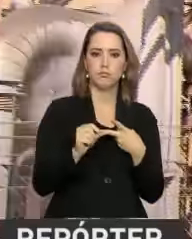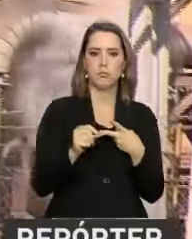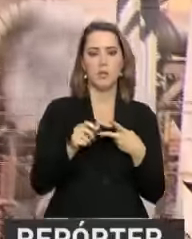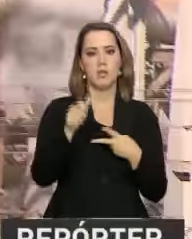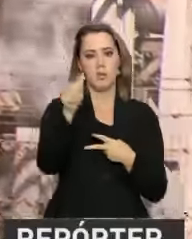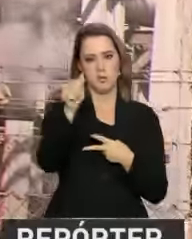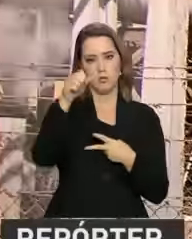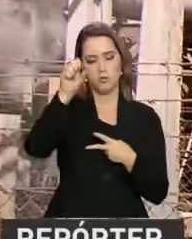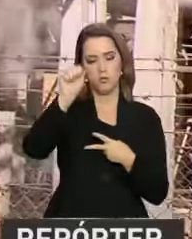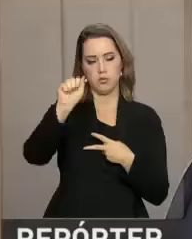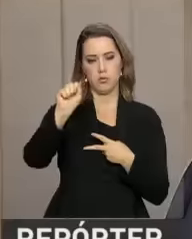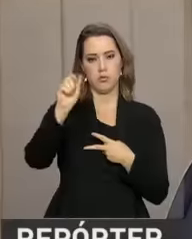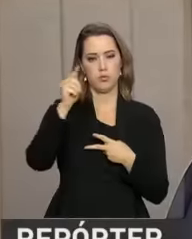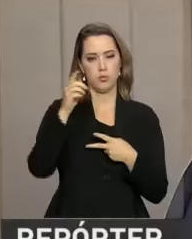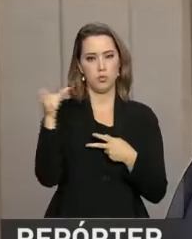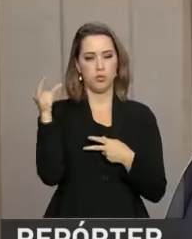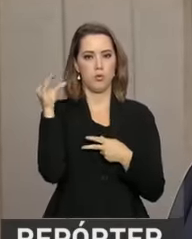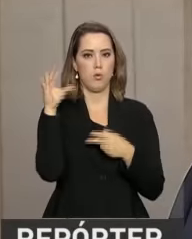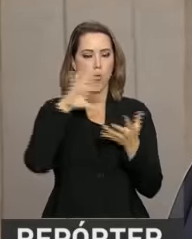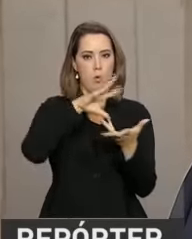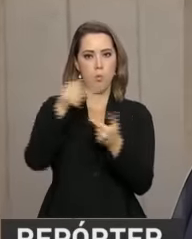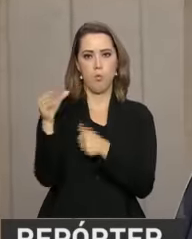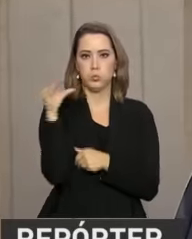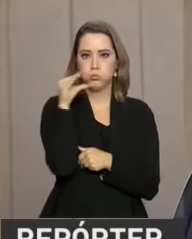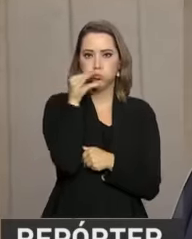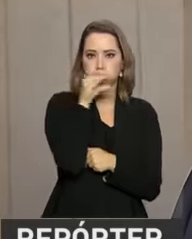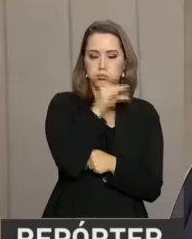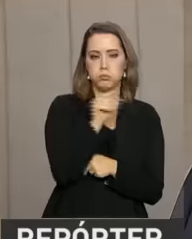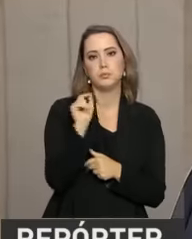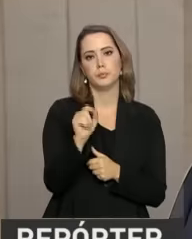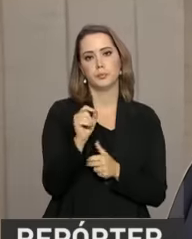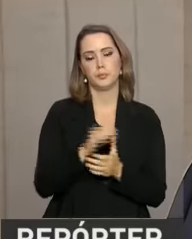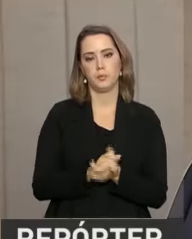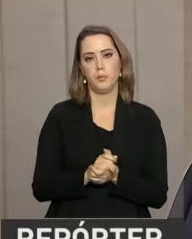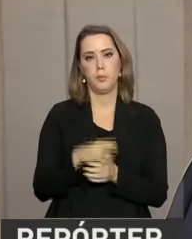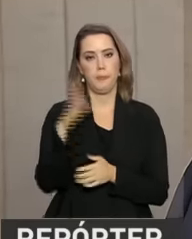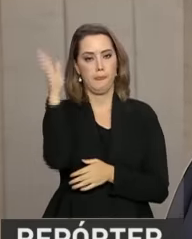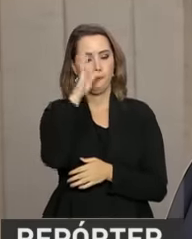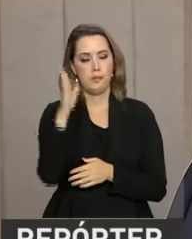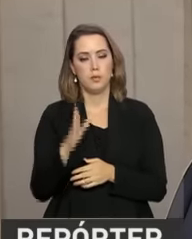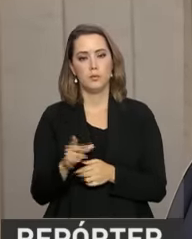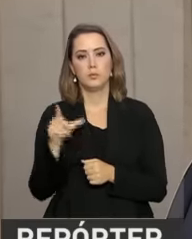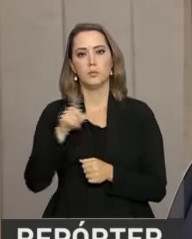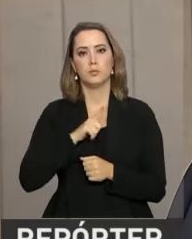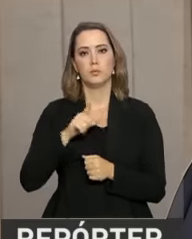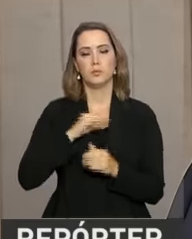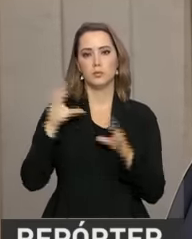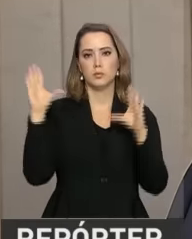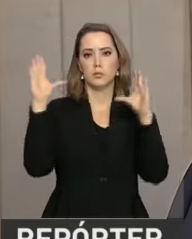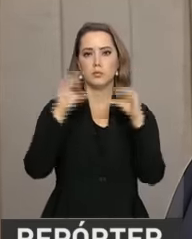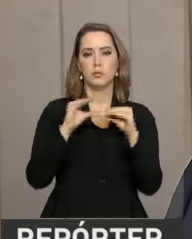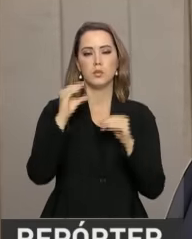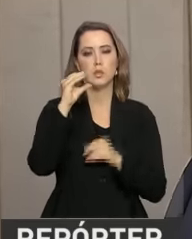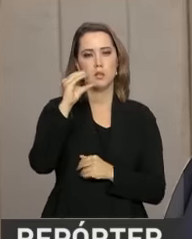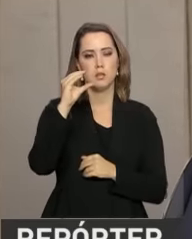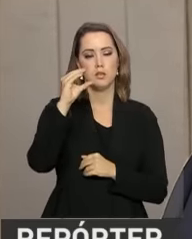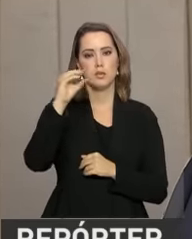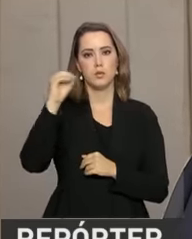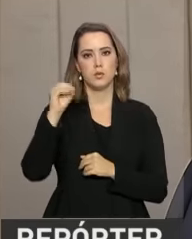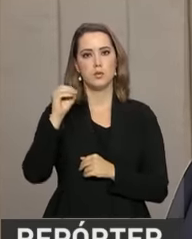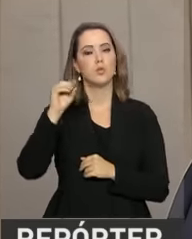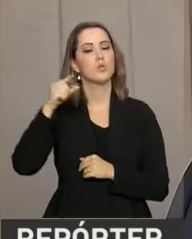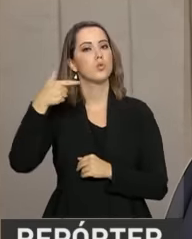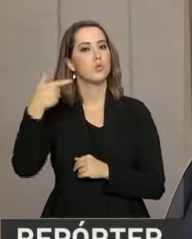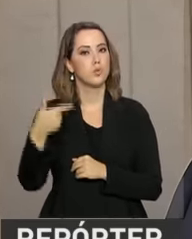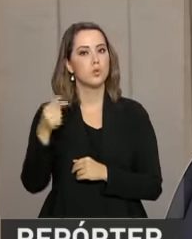provocam o efeito estufa o Brasil tem uma condição que a gente falamos de baixa emissão de de de CO2 por unidade